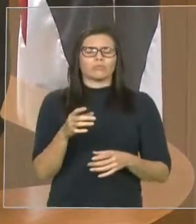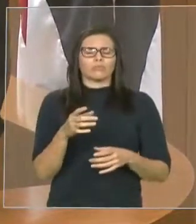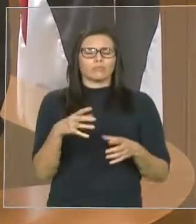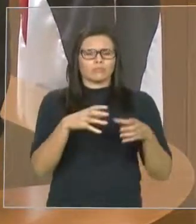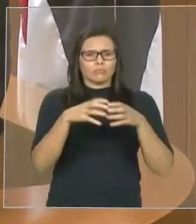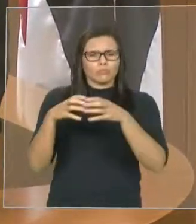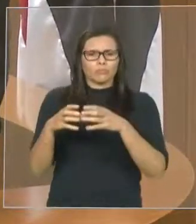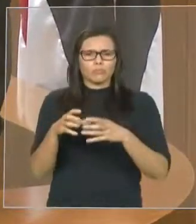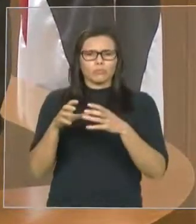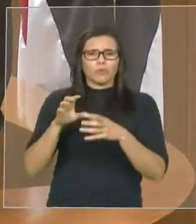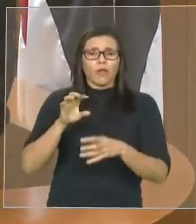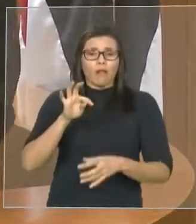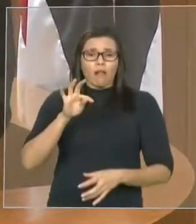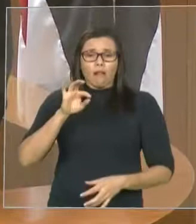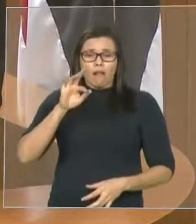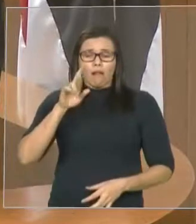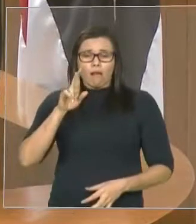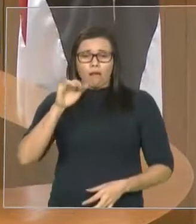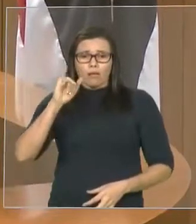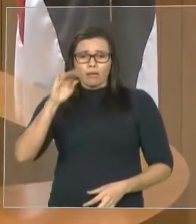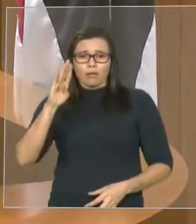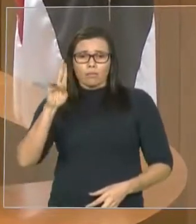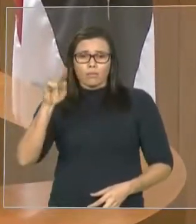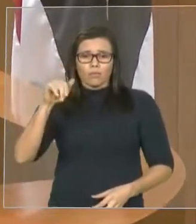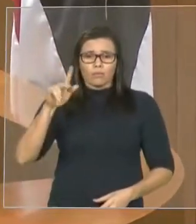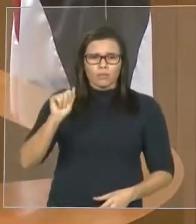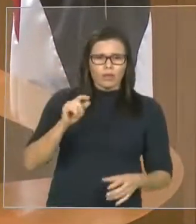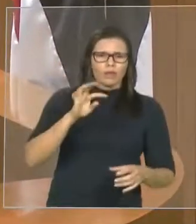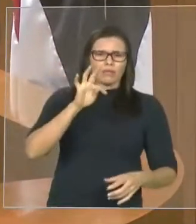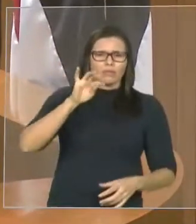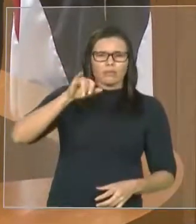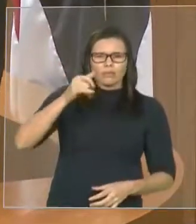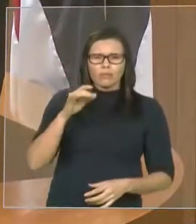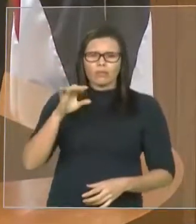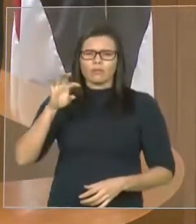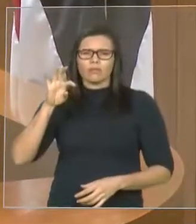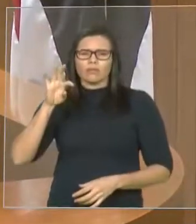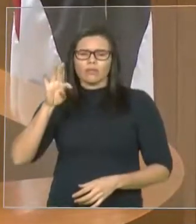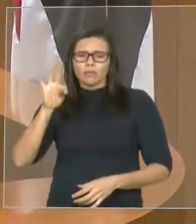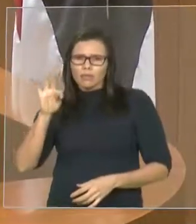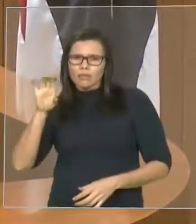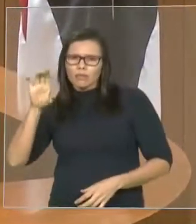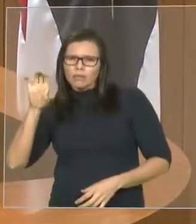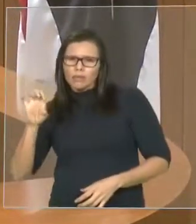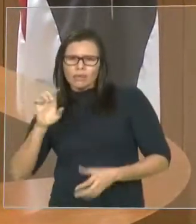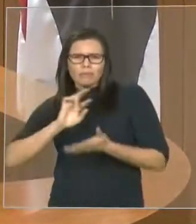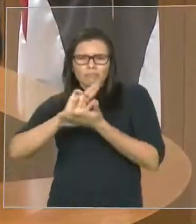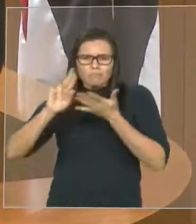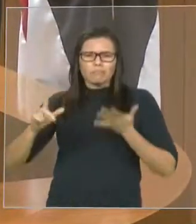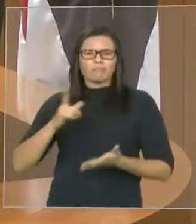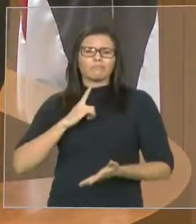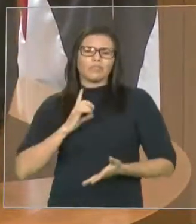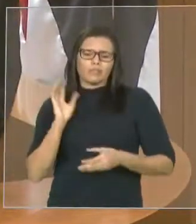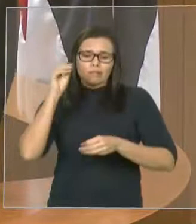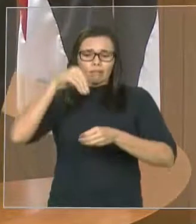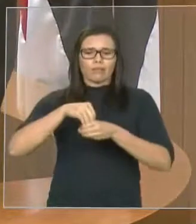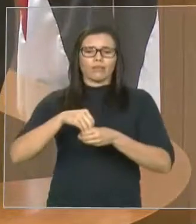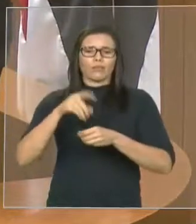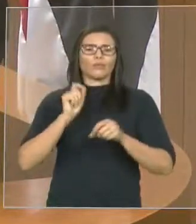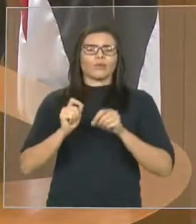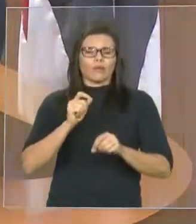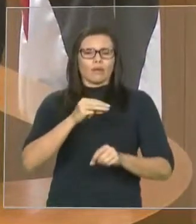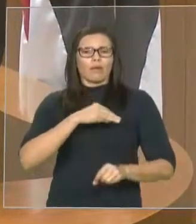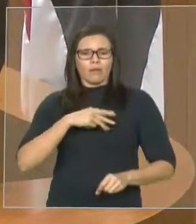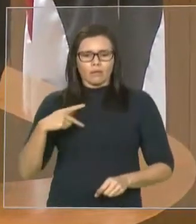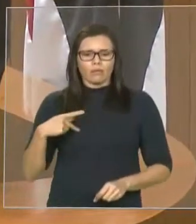senhor Alexandre Valraven, nosso secretário de Controle Externo do Tribunal de Contas da União, co-irmão aí do